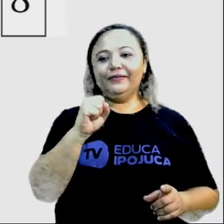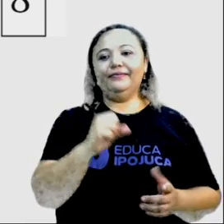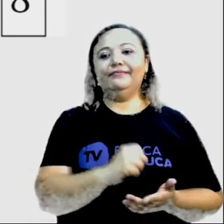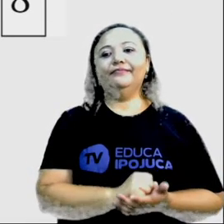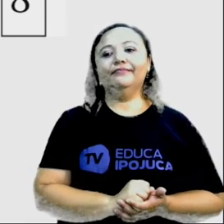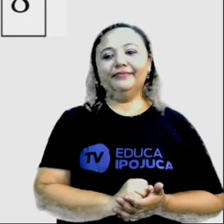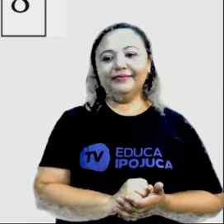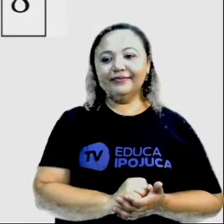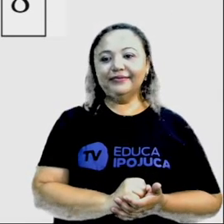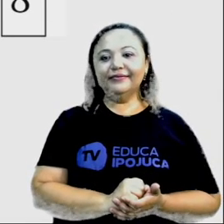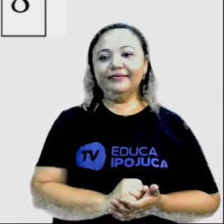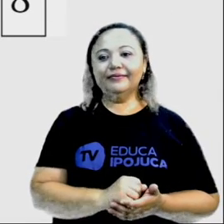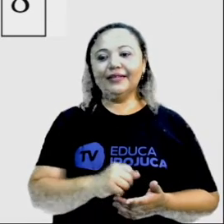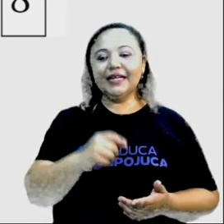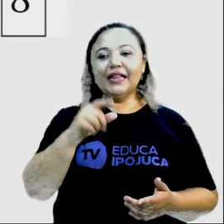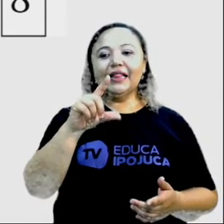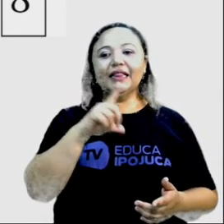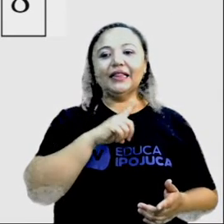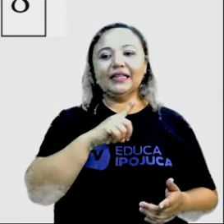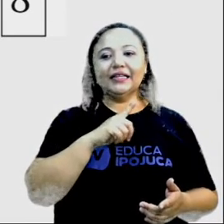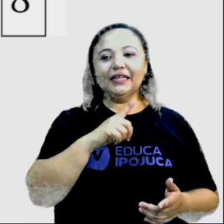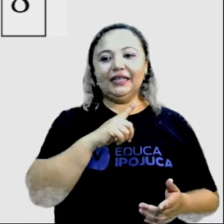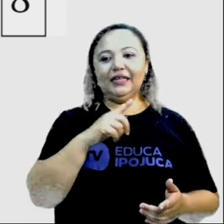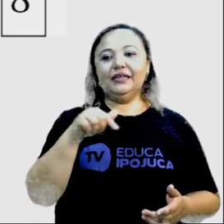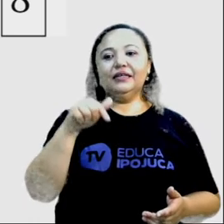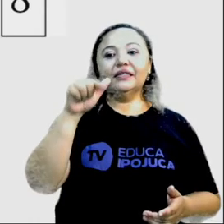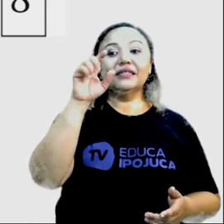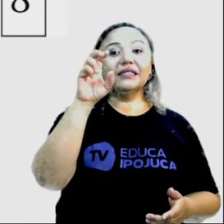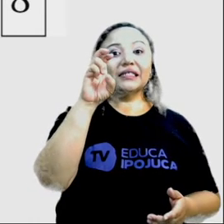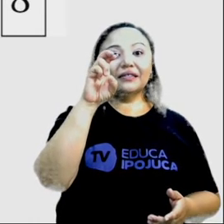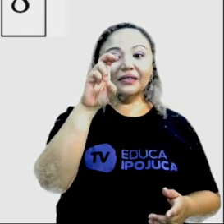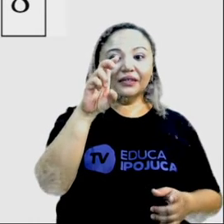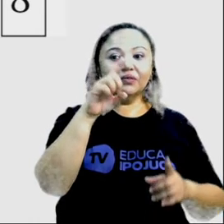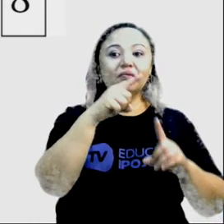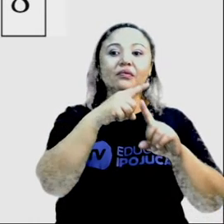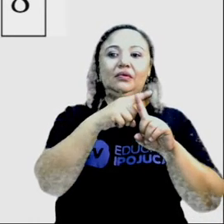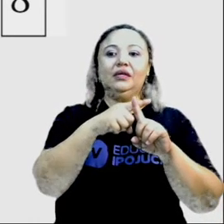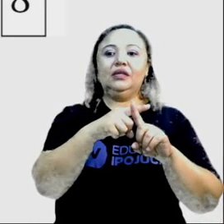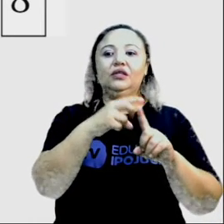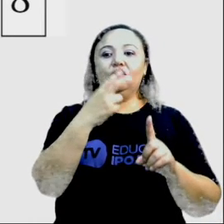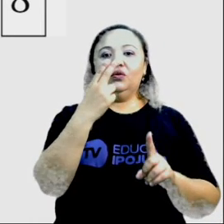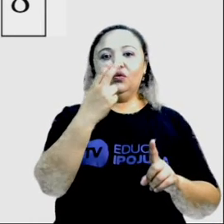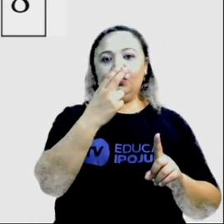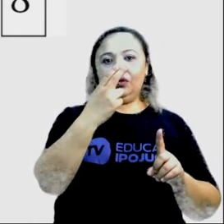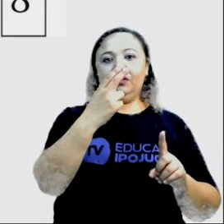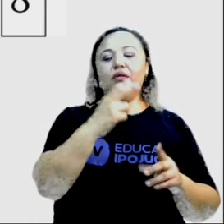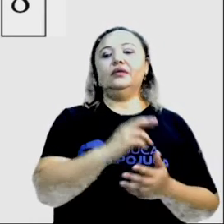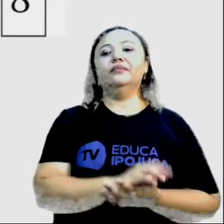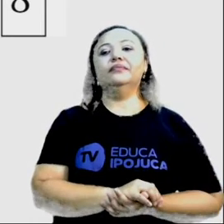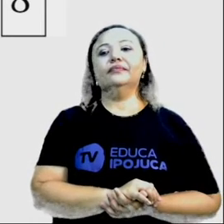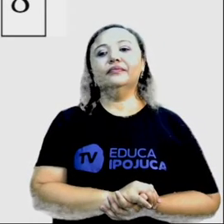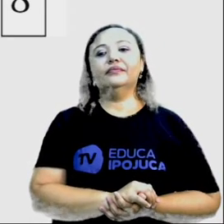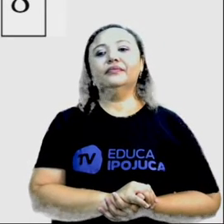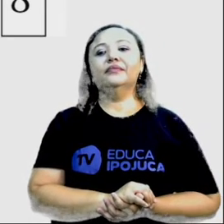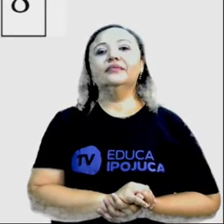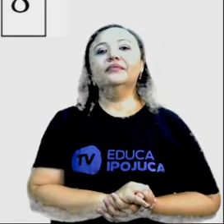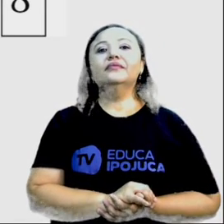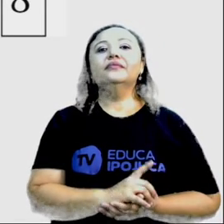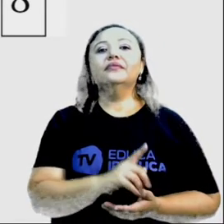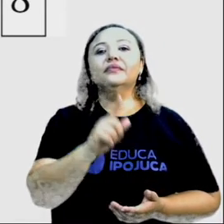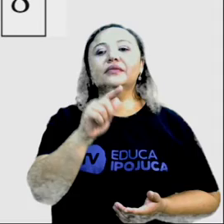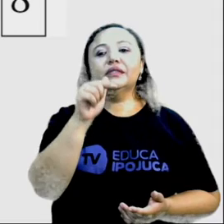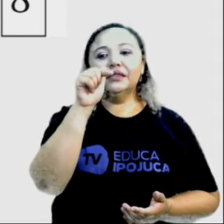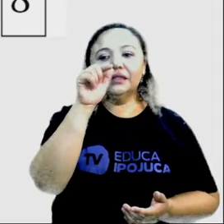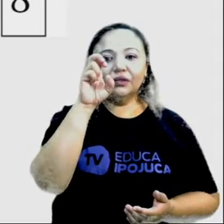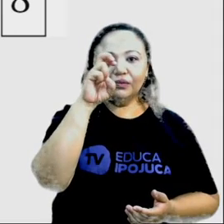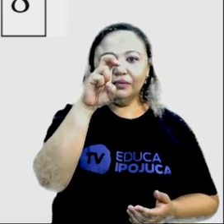8. Temos aí 5 com mais 2. Quanto será? Eu